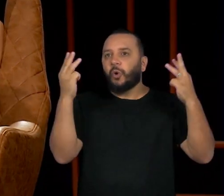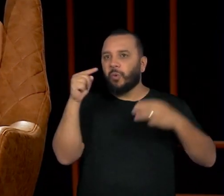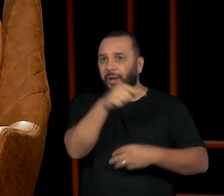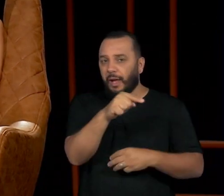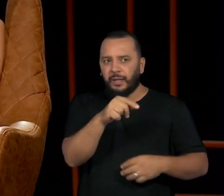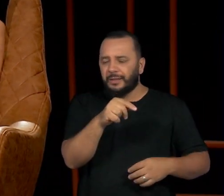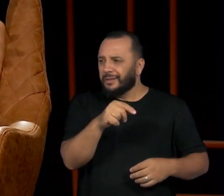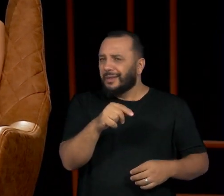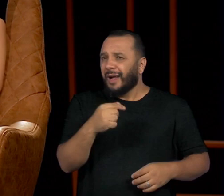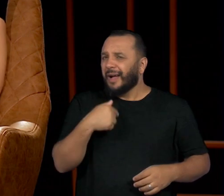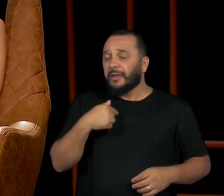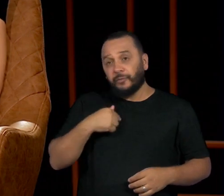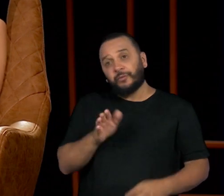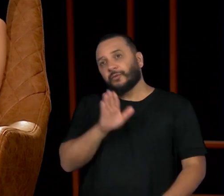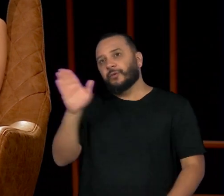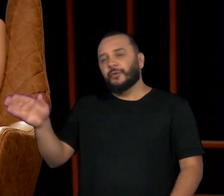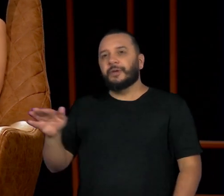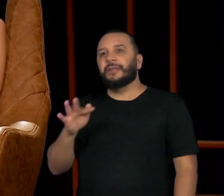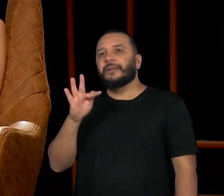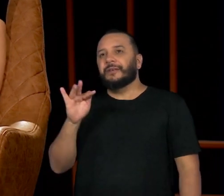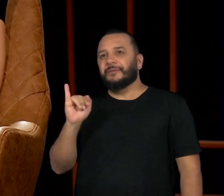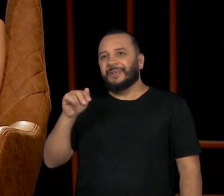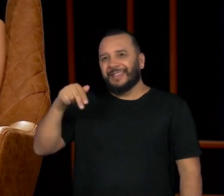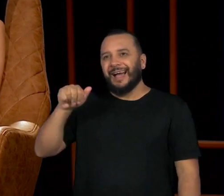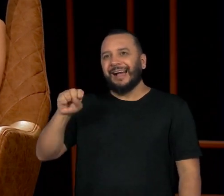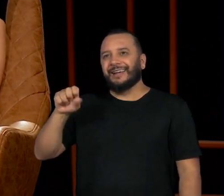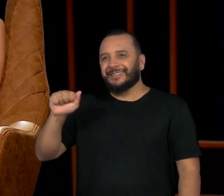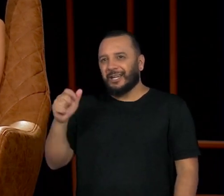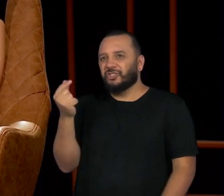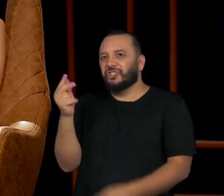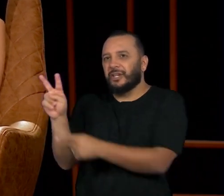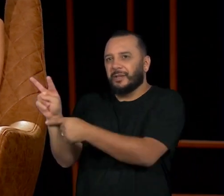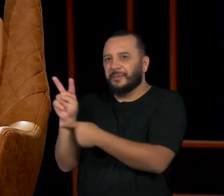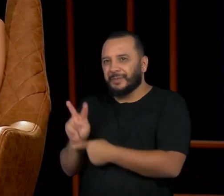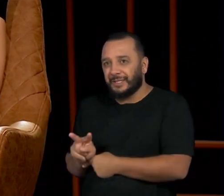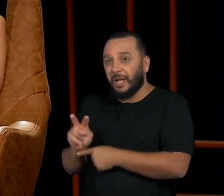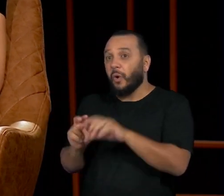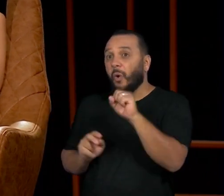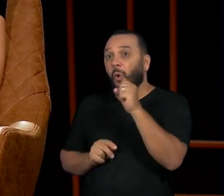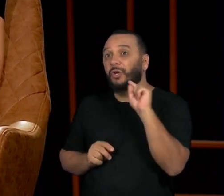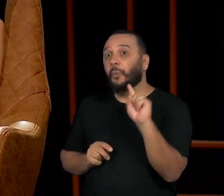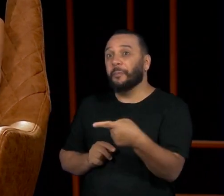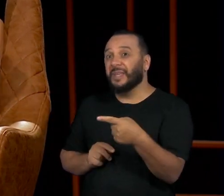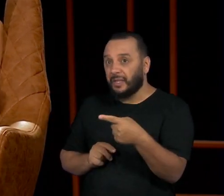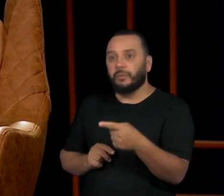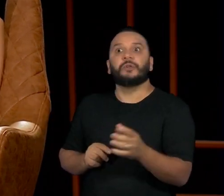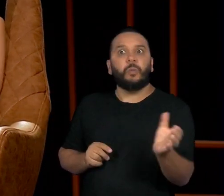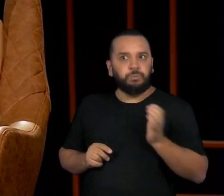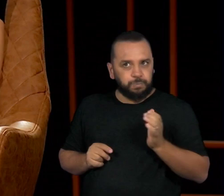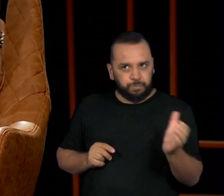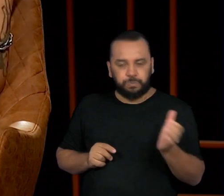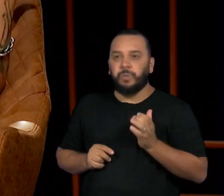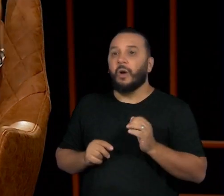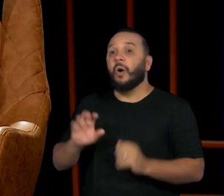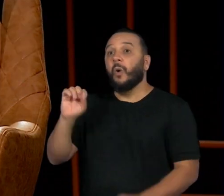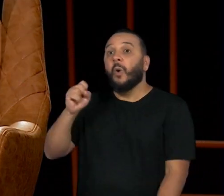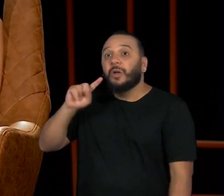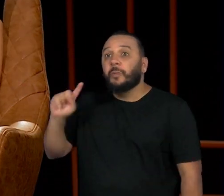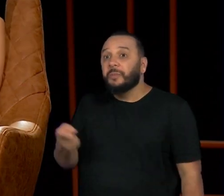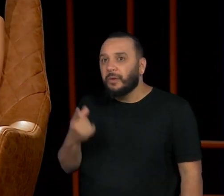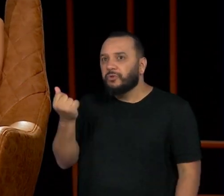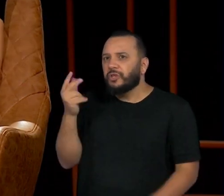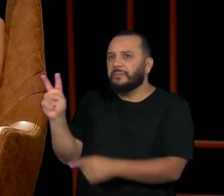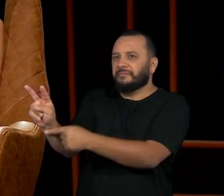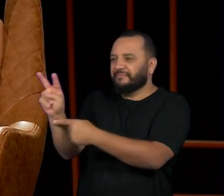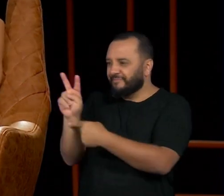que empresta dinheiro para as pessoas, peguei R$ 8.000 em 2005, uma fortuna, eu que não tinha onde cair